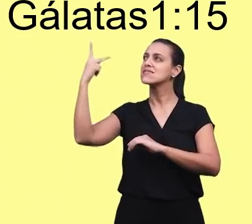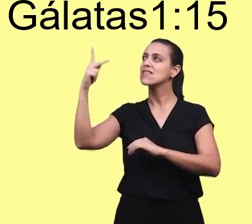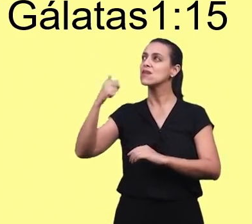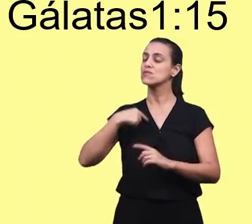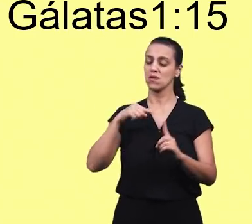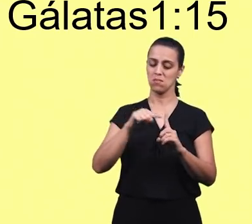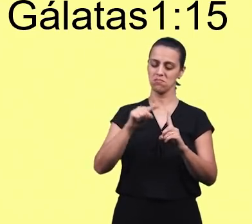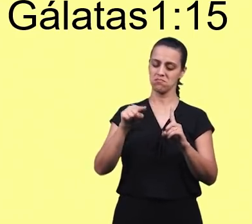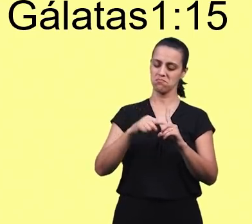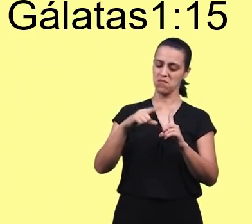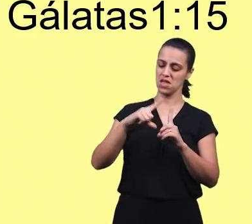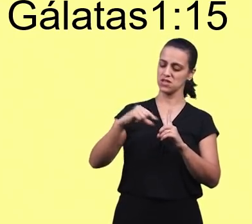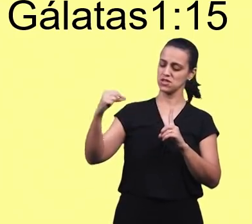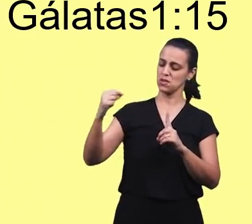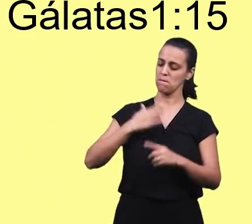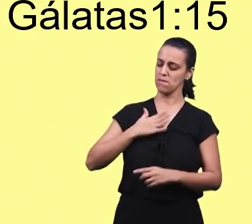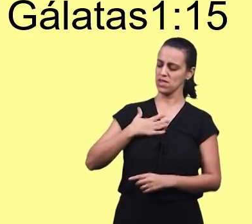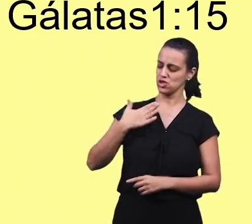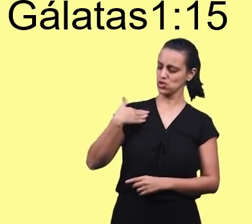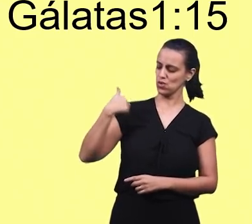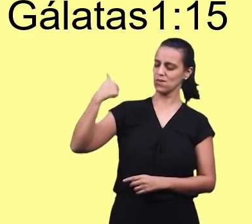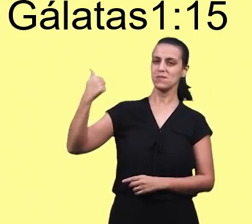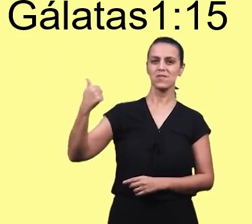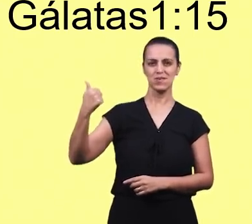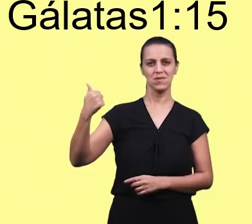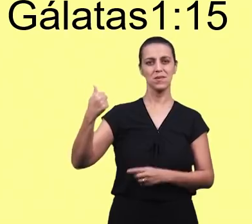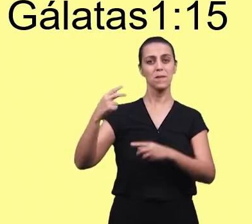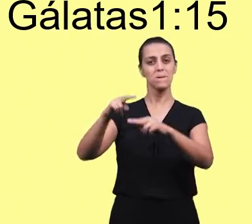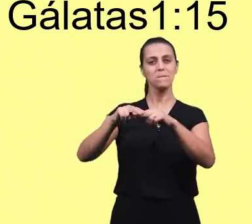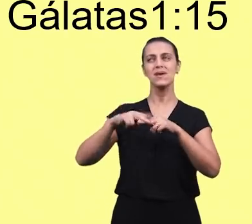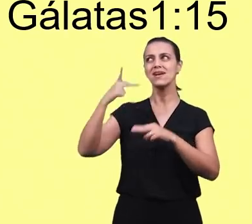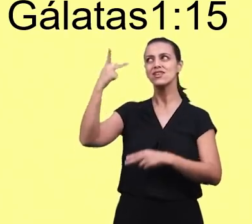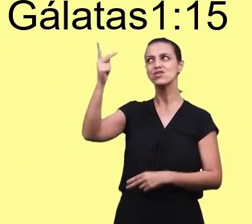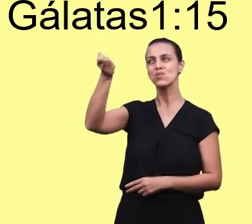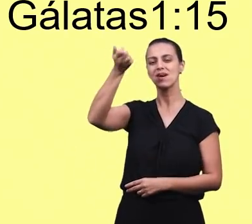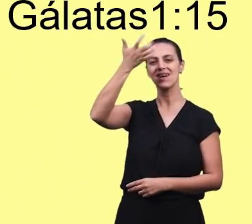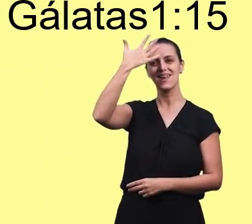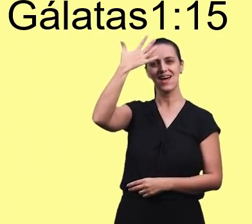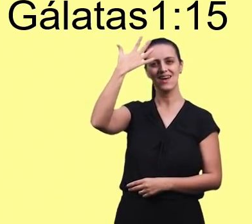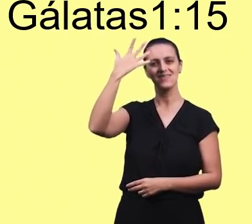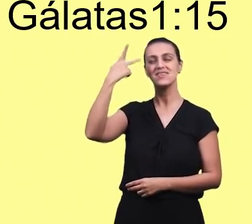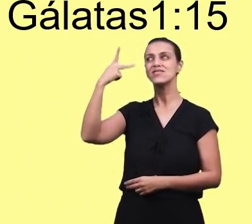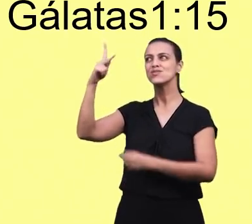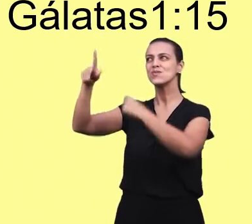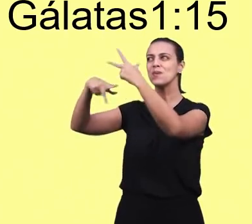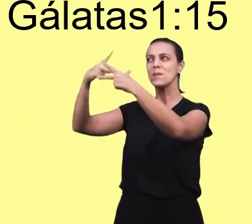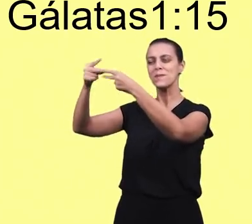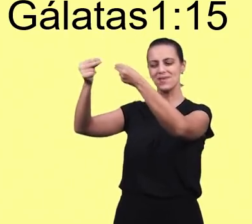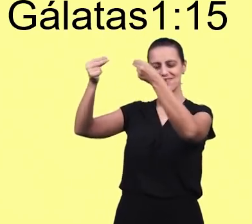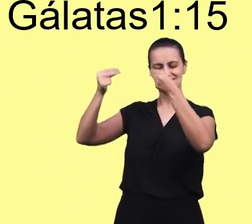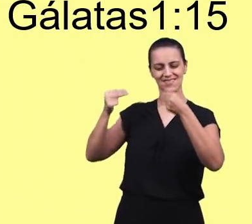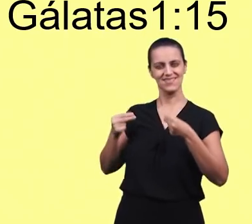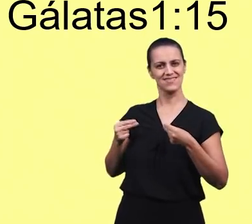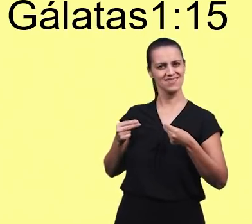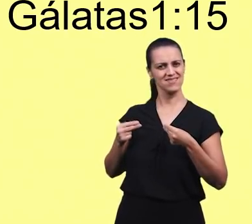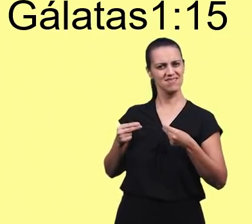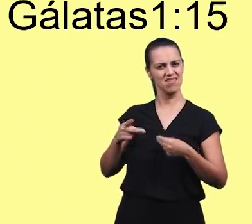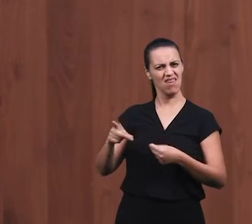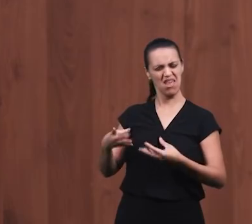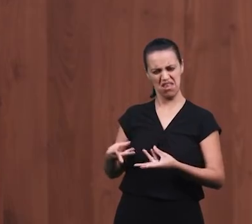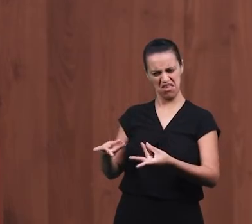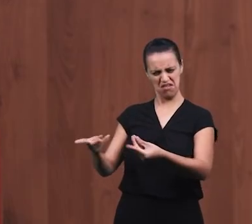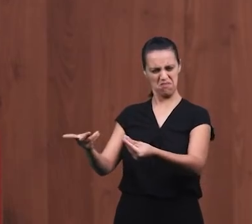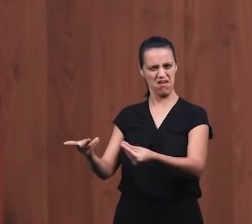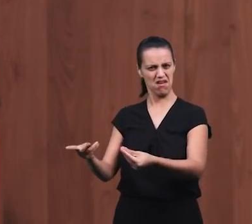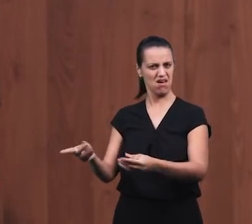minha mãe me separou e me chamou pela sua graça, pelo seu favor. Olha, ele não